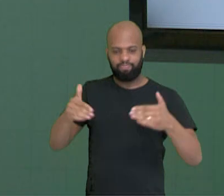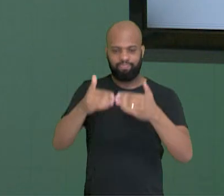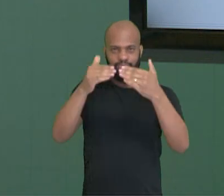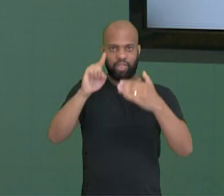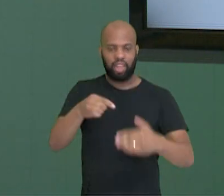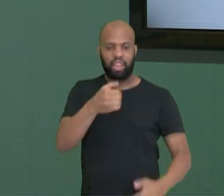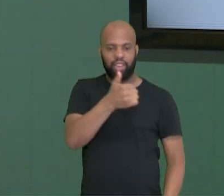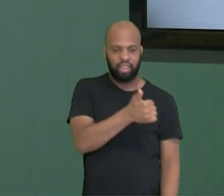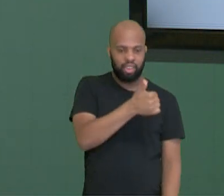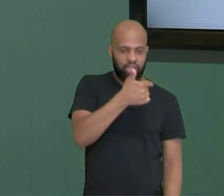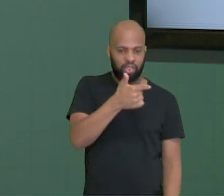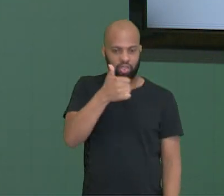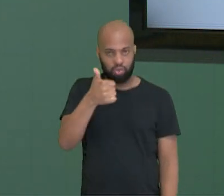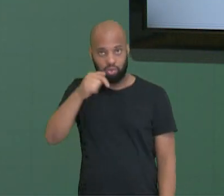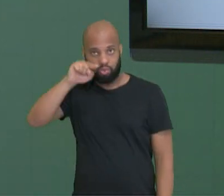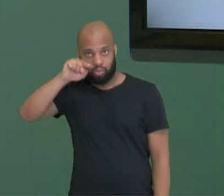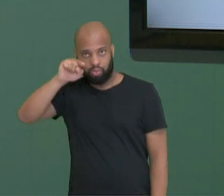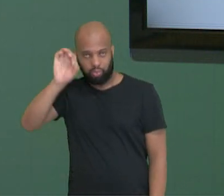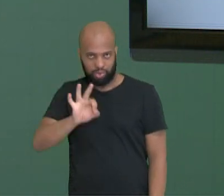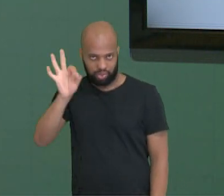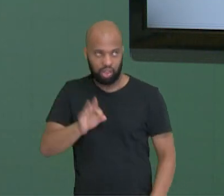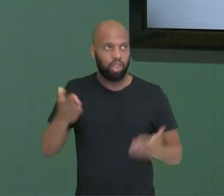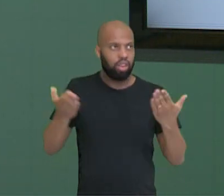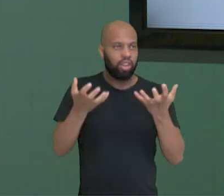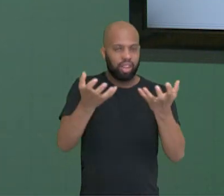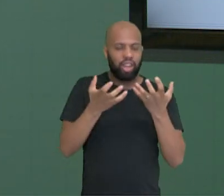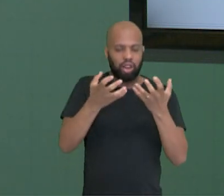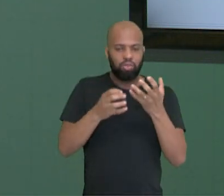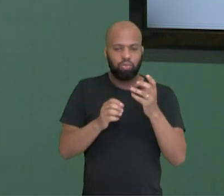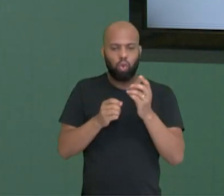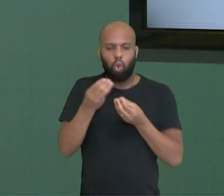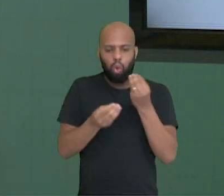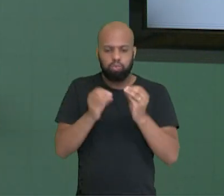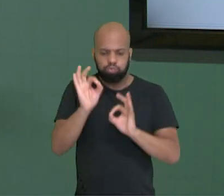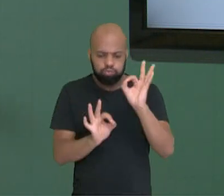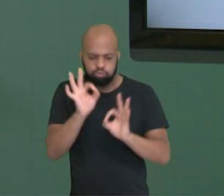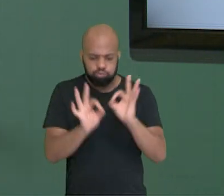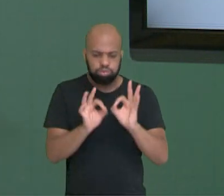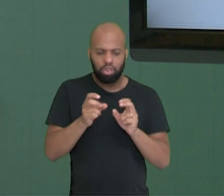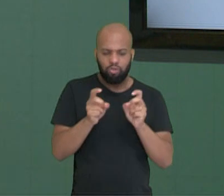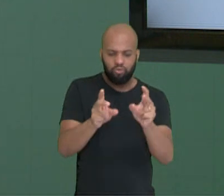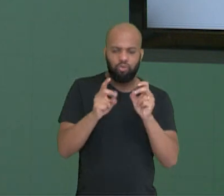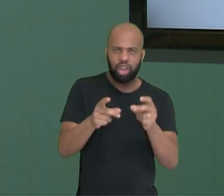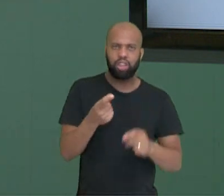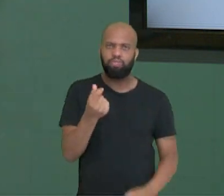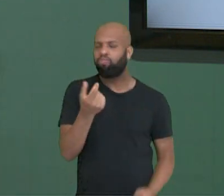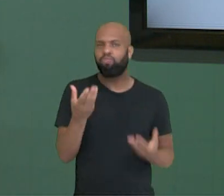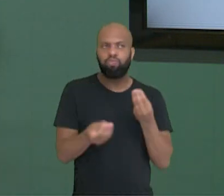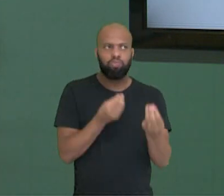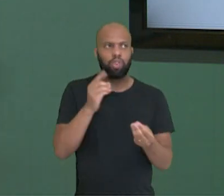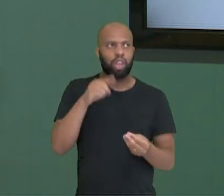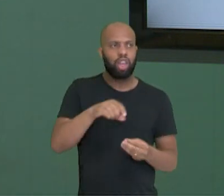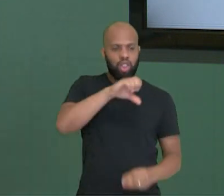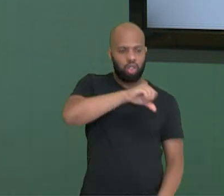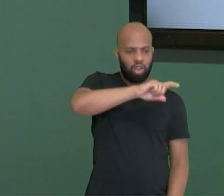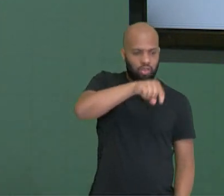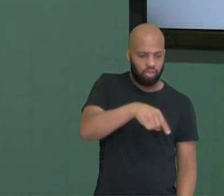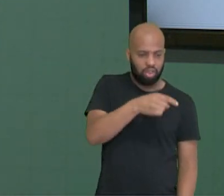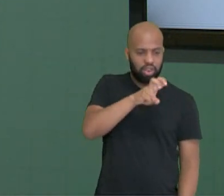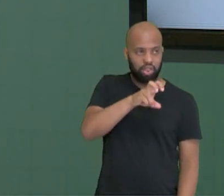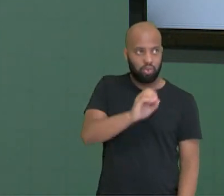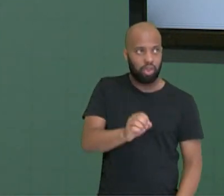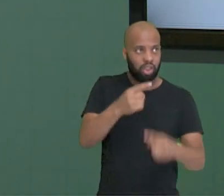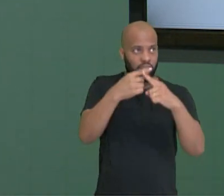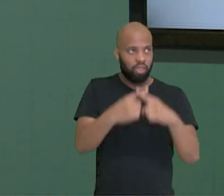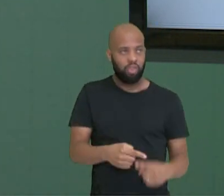121%. Para eu saber o reajuste no preço de venda, é só eu multiplicar por 21,38% a mais,